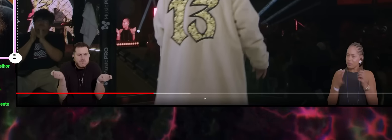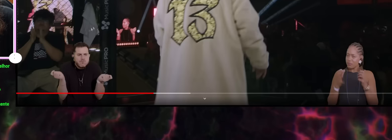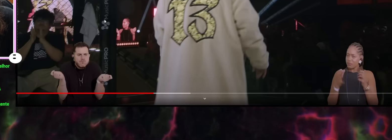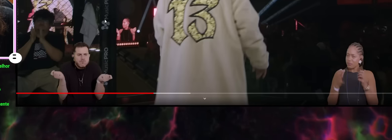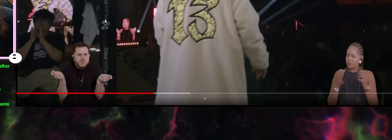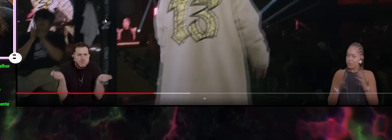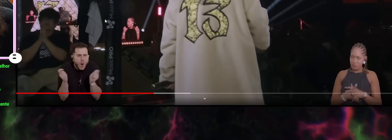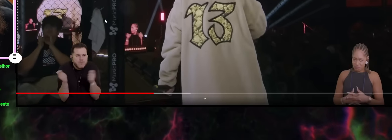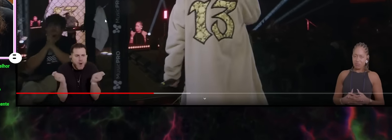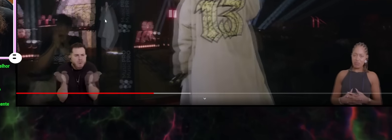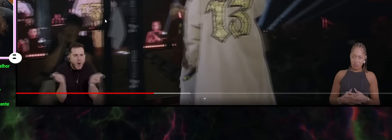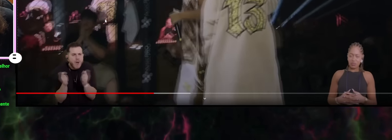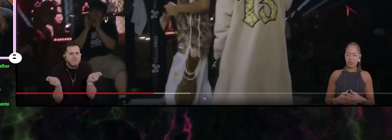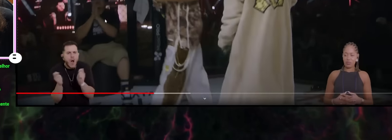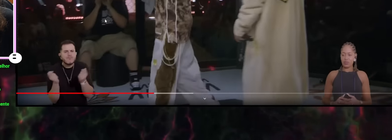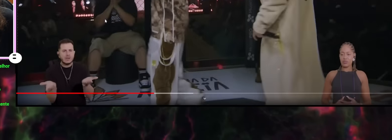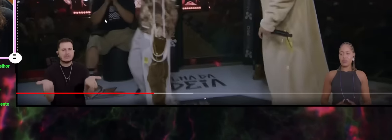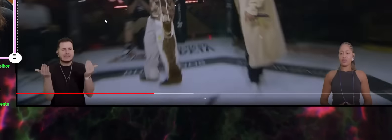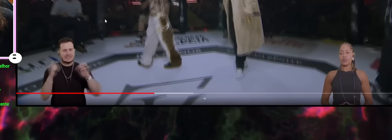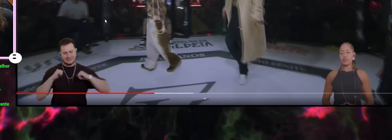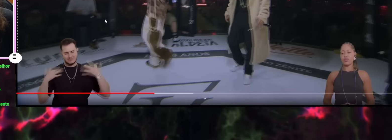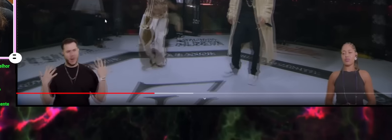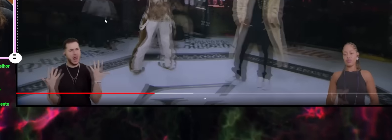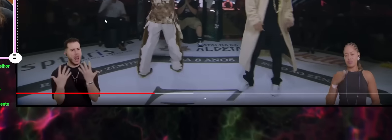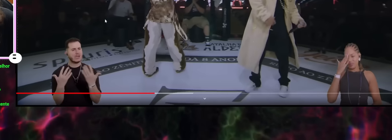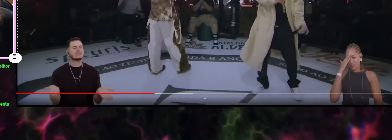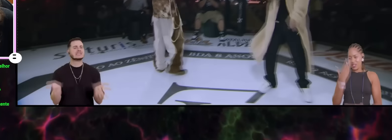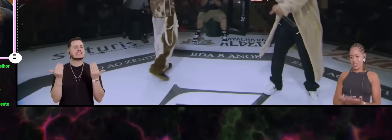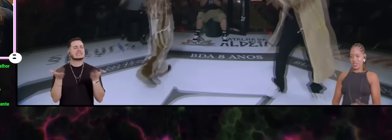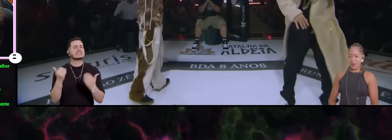1-1. Vamos ver como é que vai ficar. Acredita.